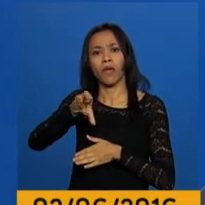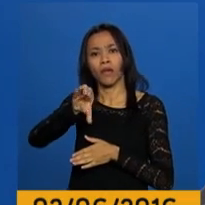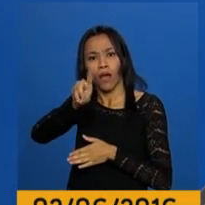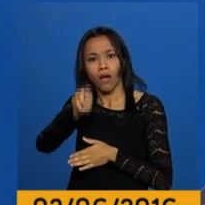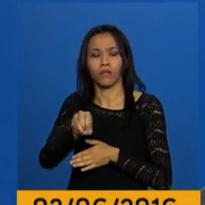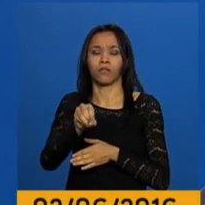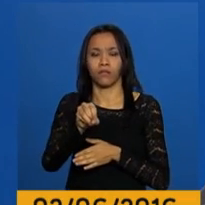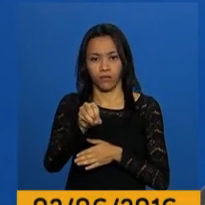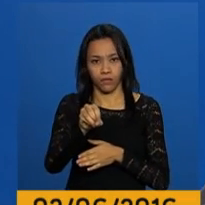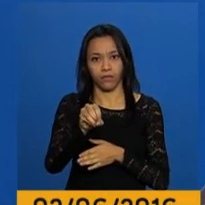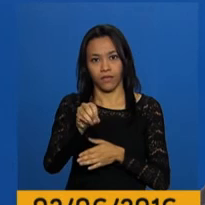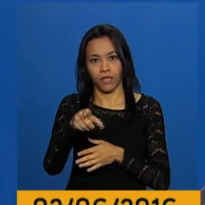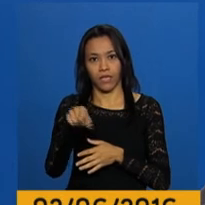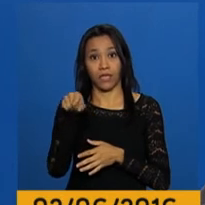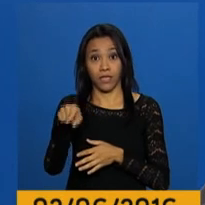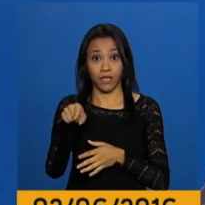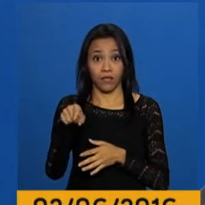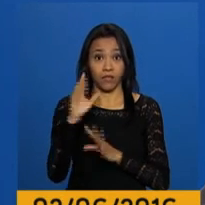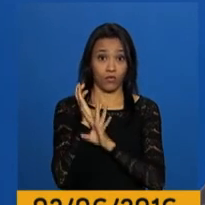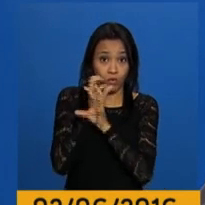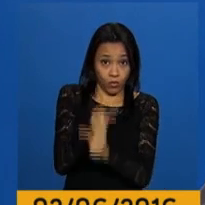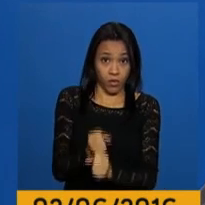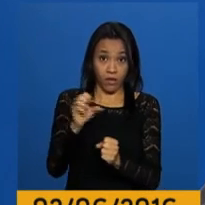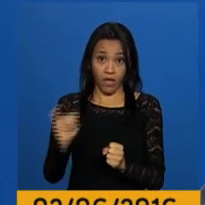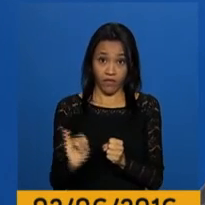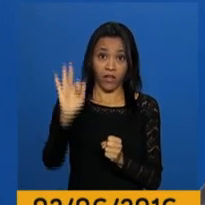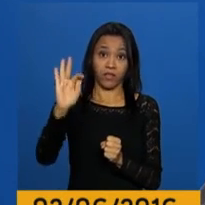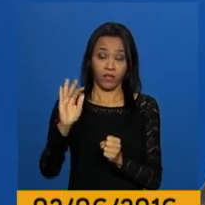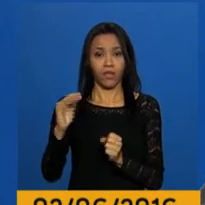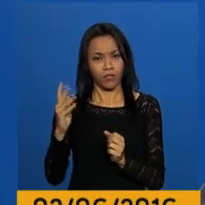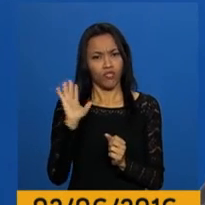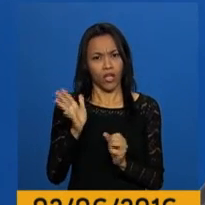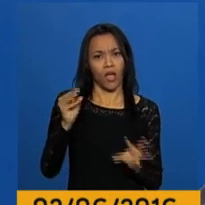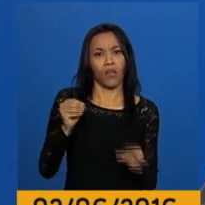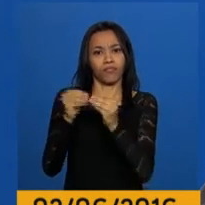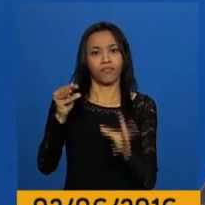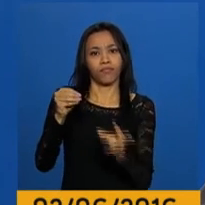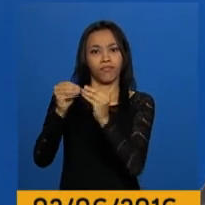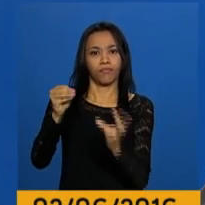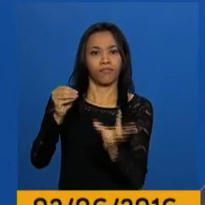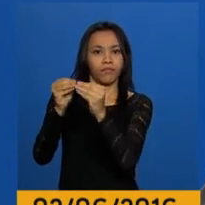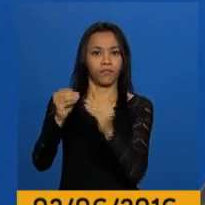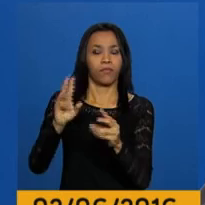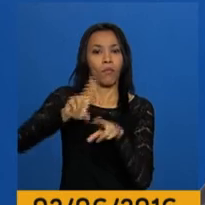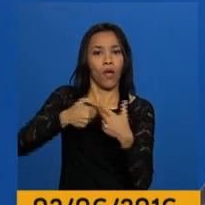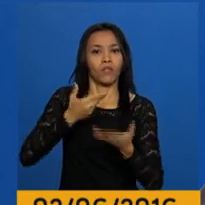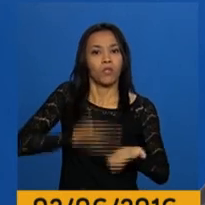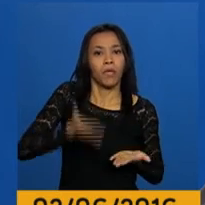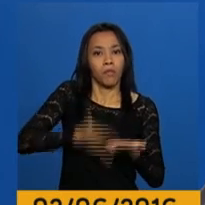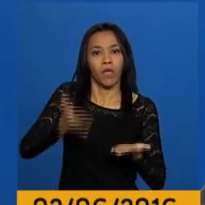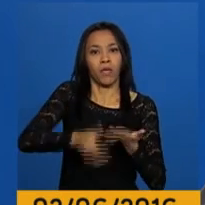da inflação acumulada nesse período. Então, eu diria que também é importante